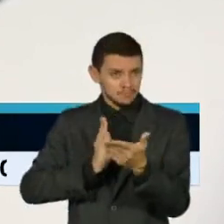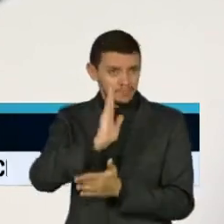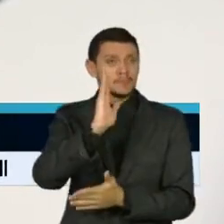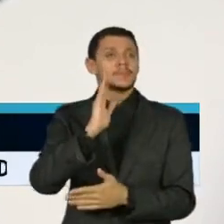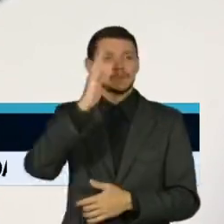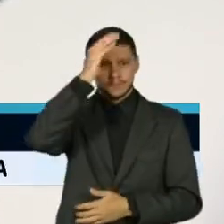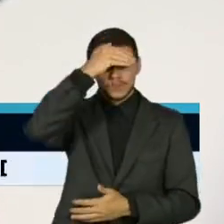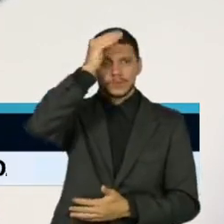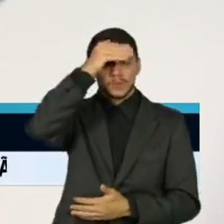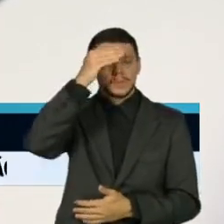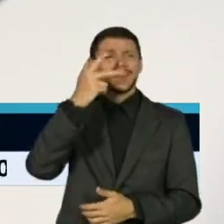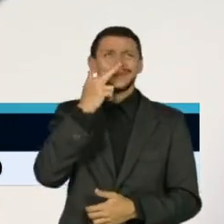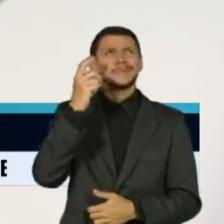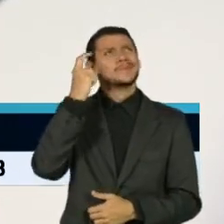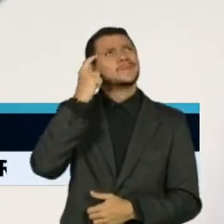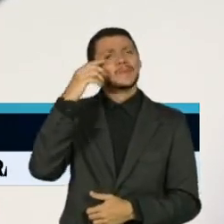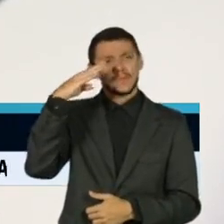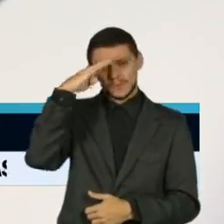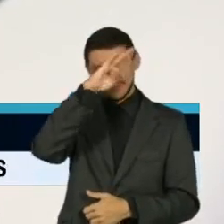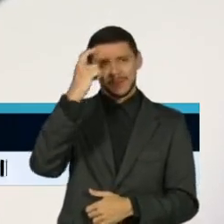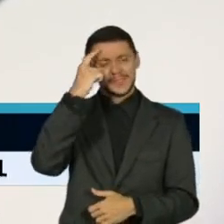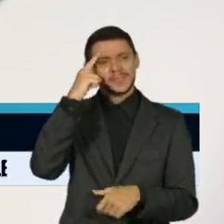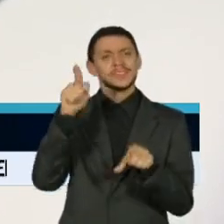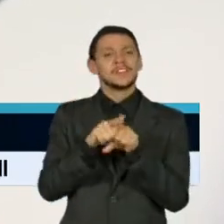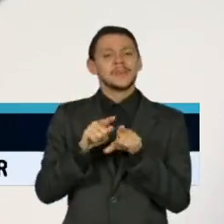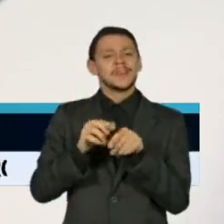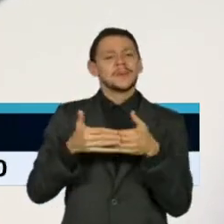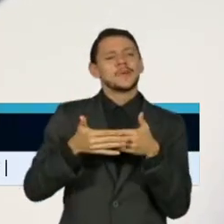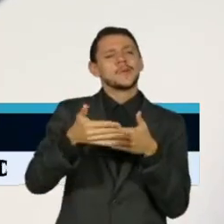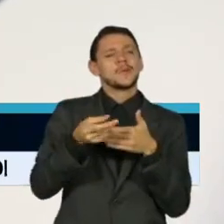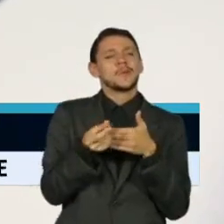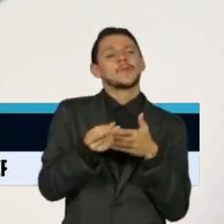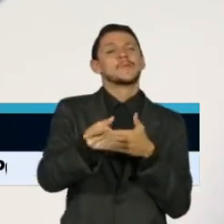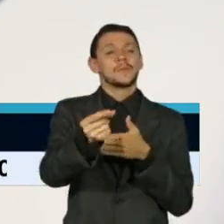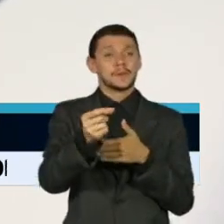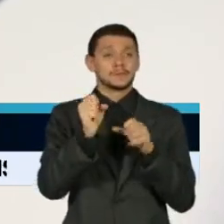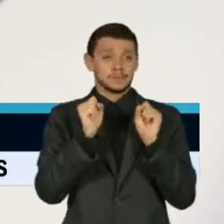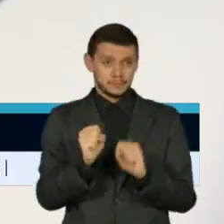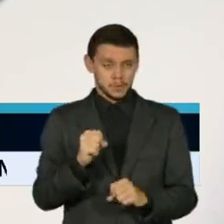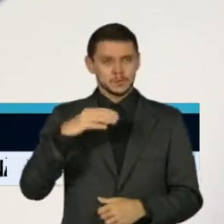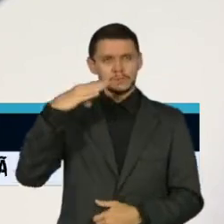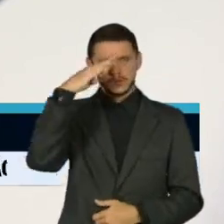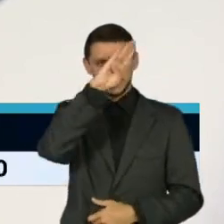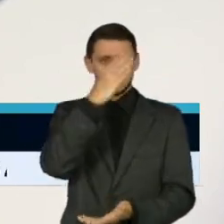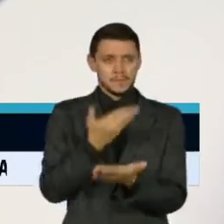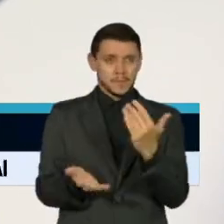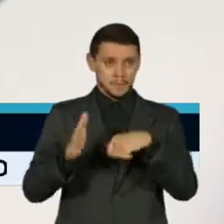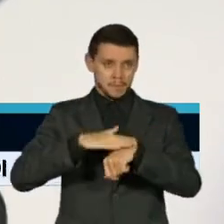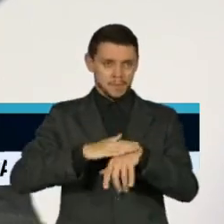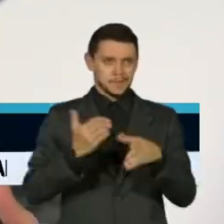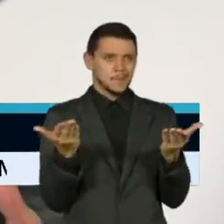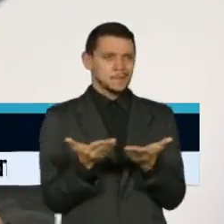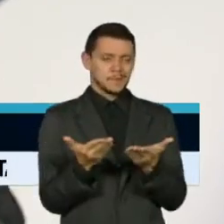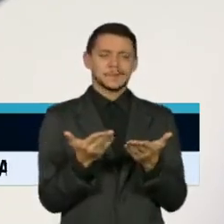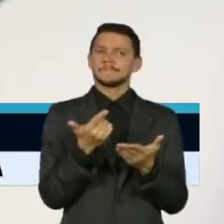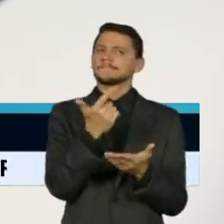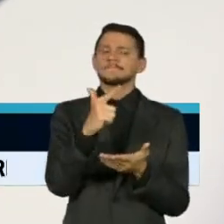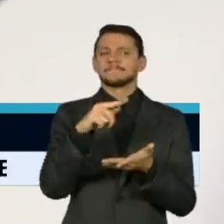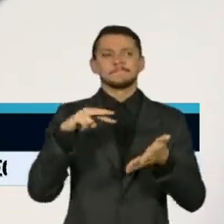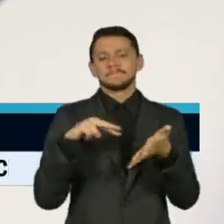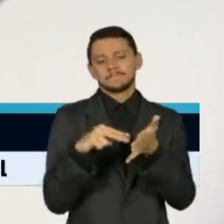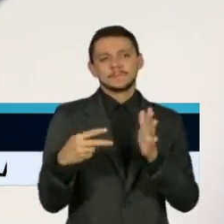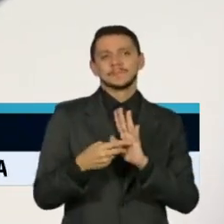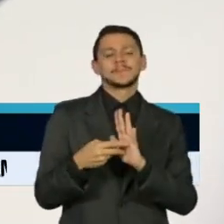os bolsonaristas estão pensando a mais médio e longo prazo entendi se é mesmo que o bolsonaro venha perder eleição agora não significa esse